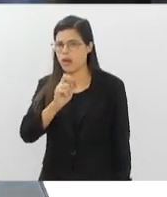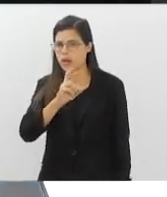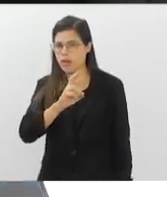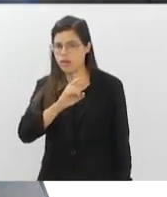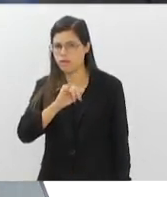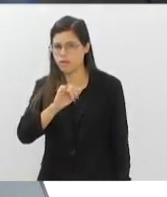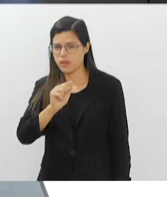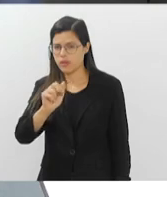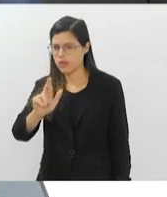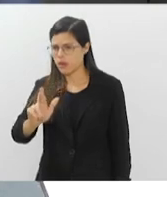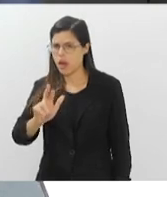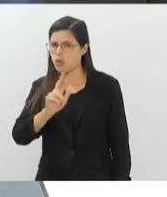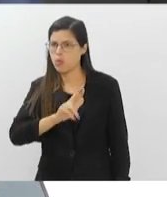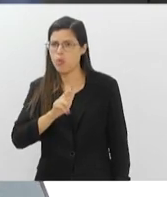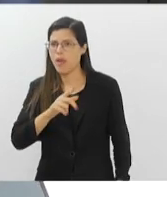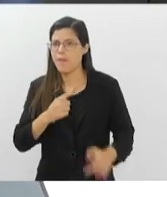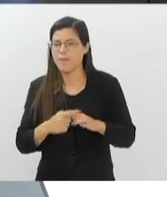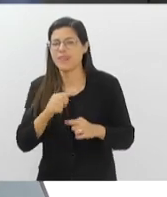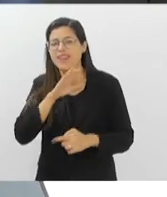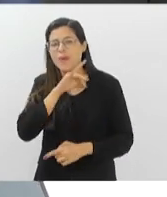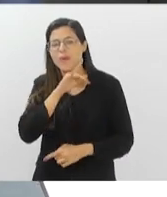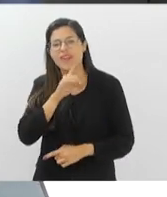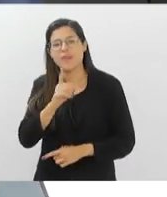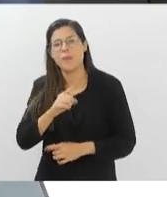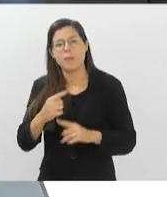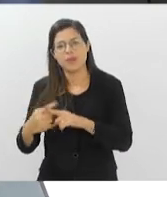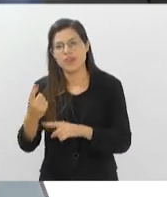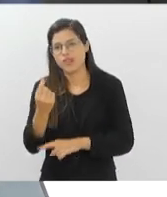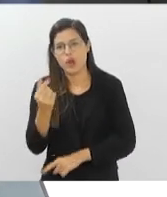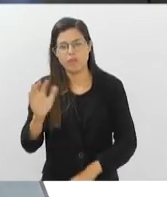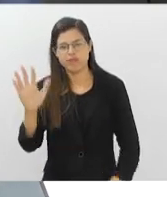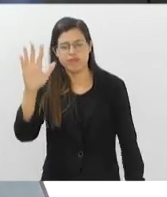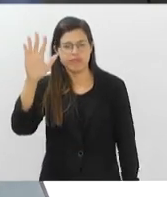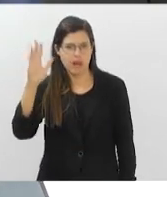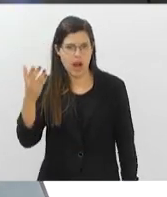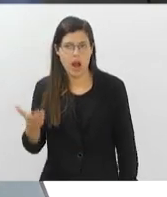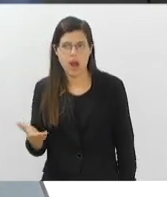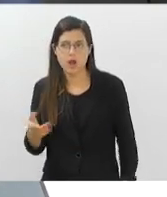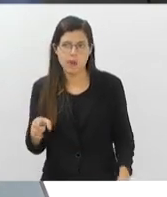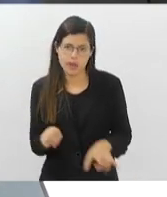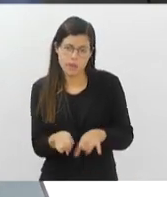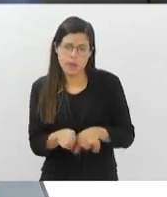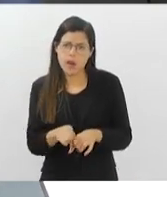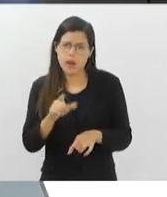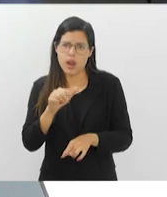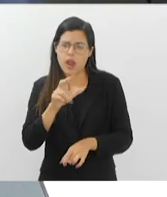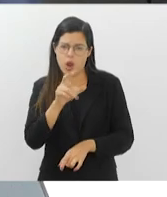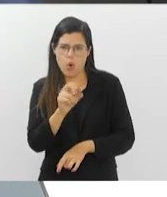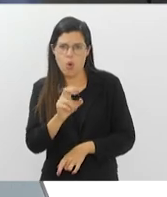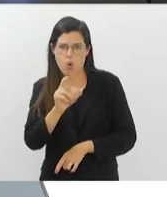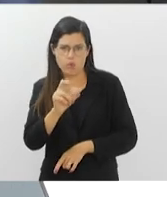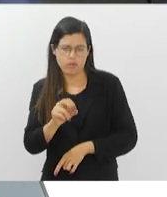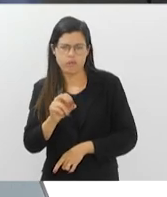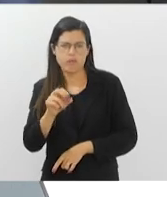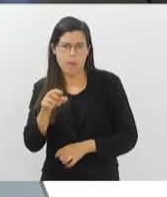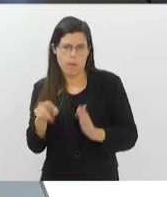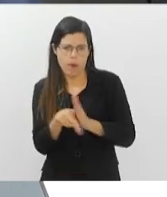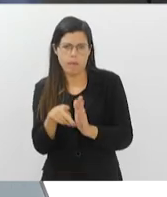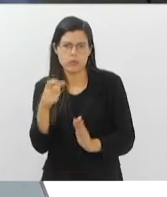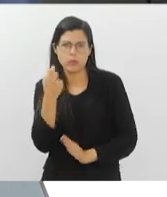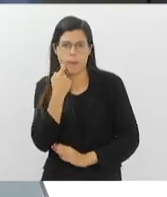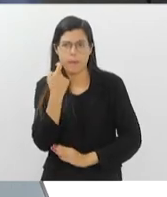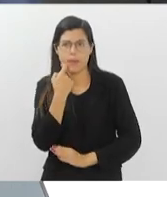Não é porque o caviar é ruim, é porque é muito caro, né? E também é ova de peixe. Mas eu não sei, eu tenho dúvidas